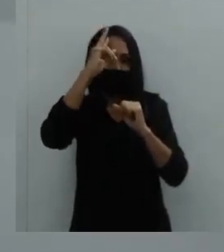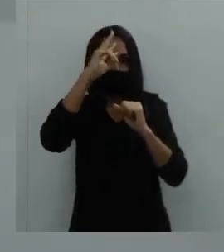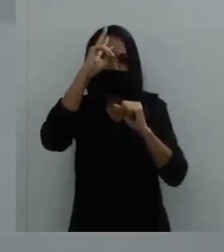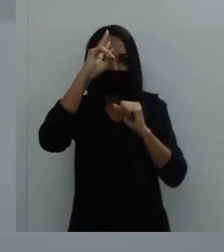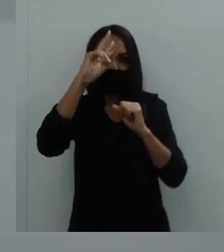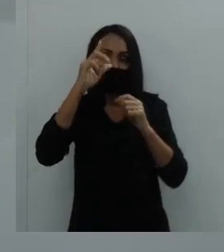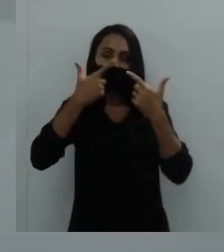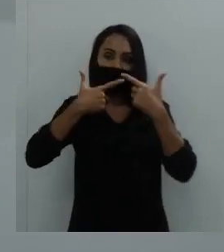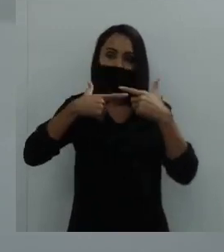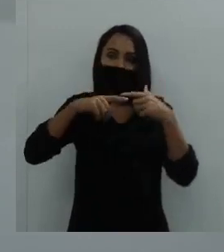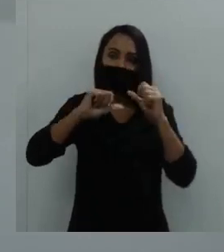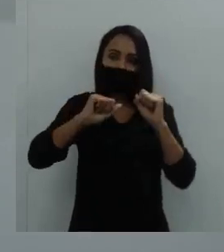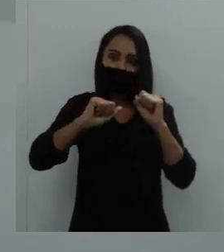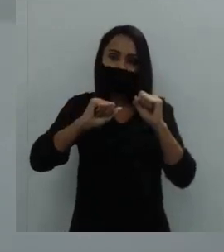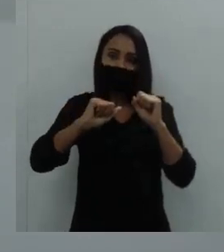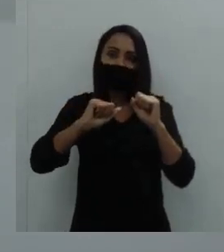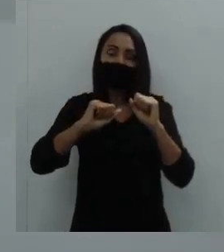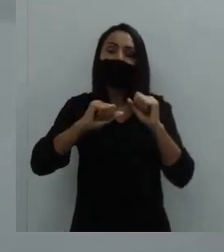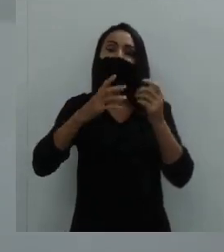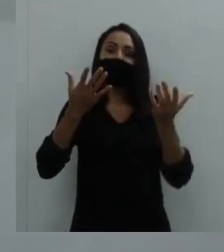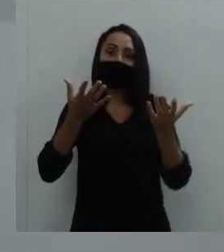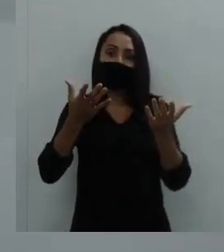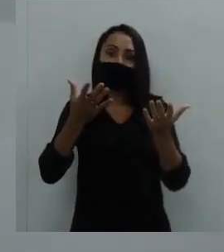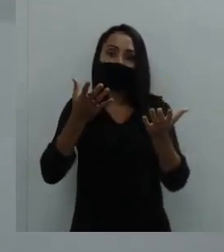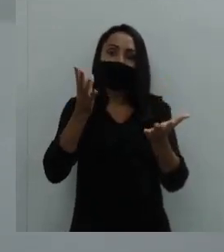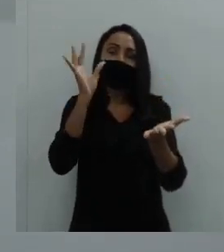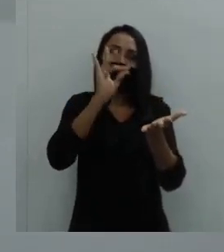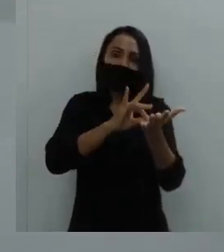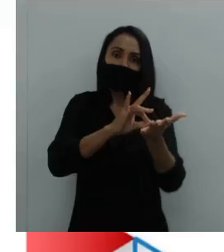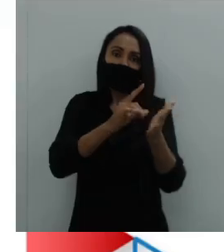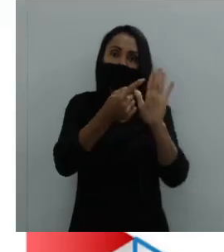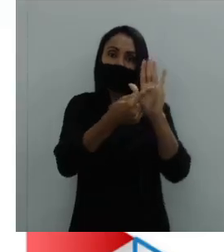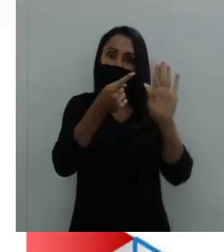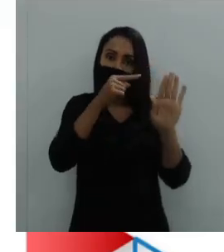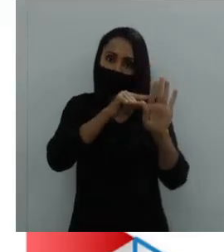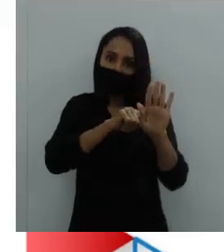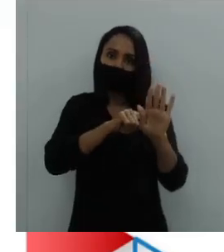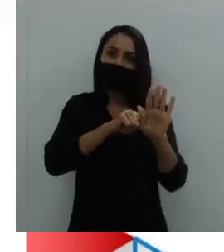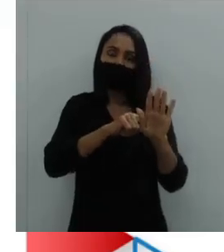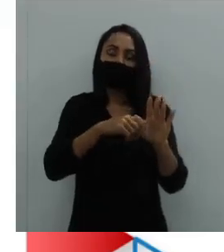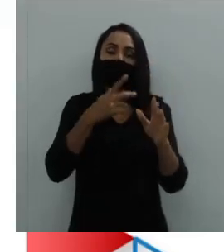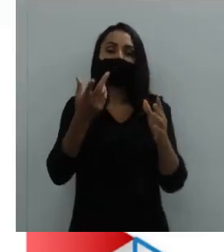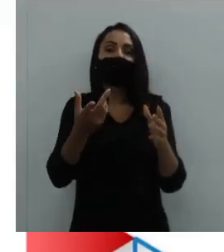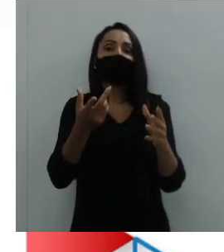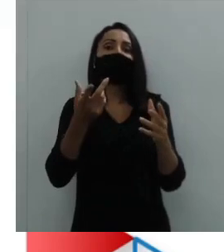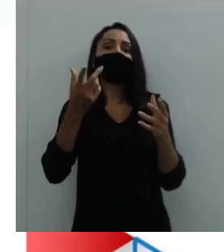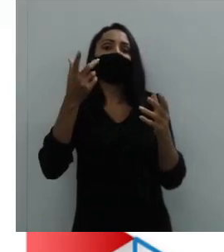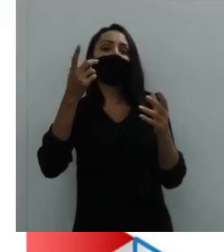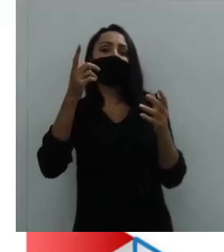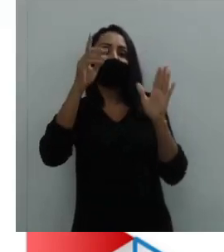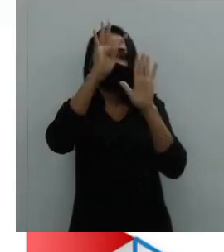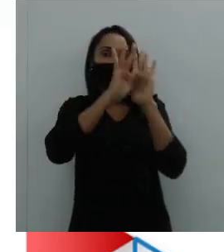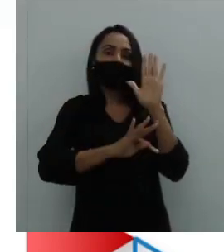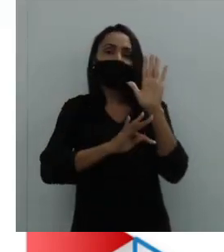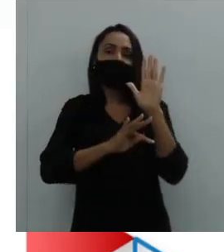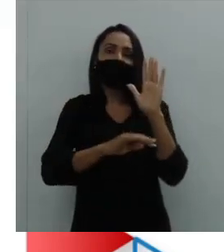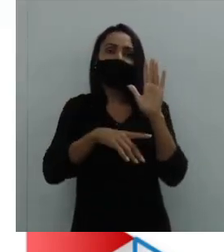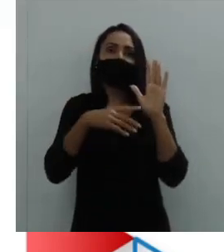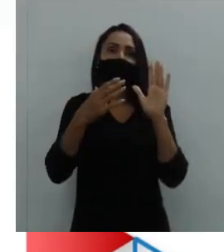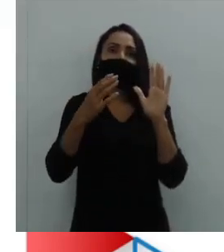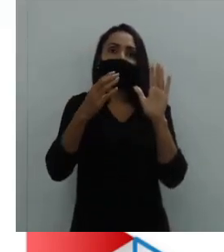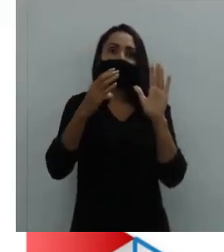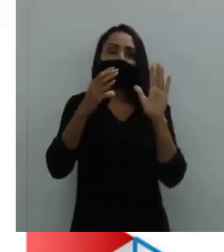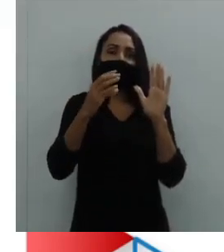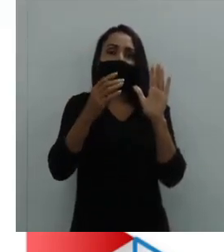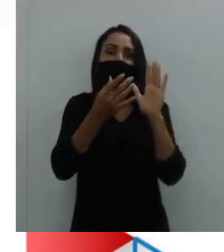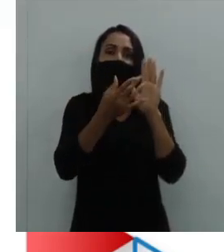linguagem figurada, conotativa? Aqui na tela diz o texto literário conotativo. Mas antes